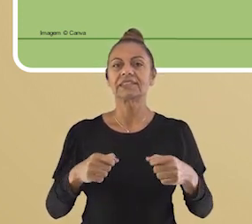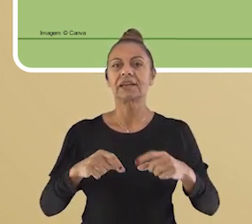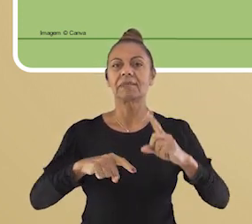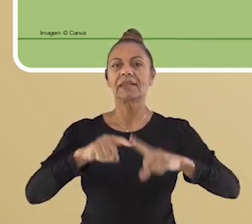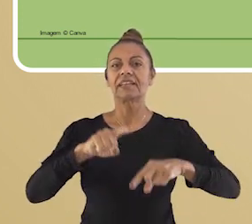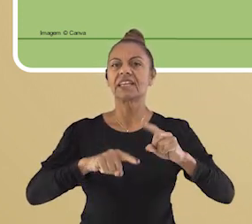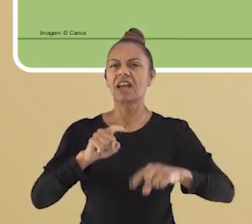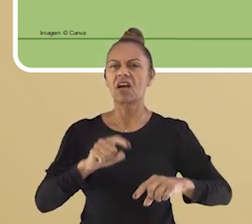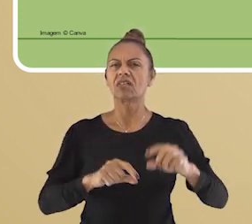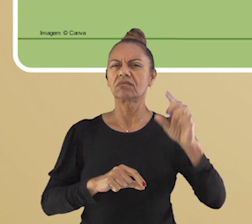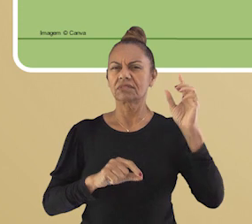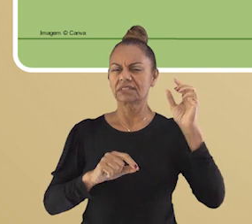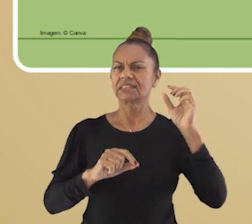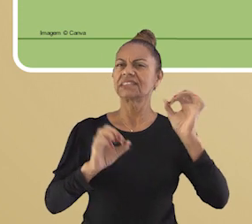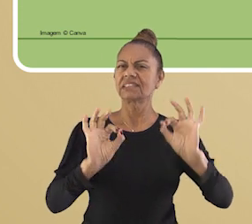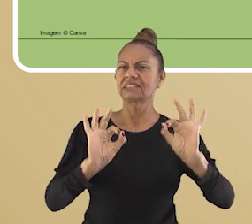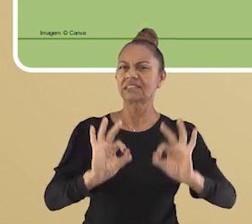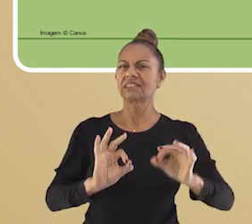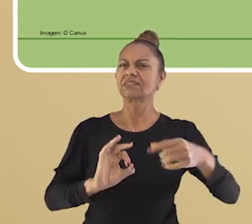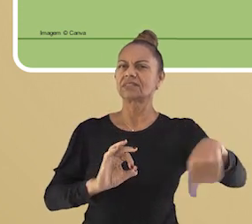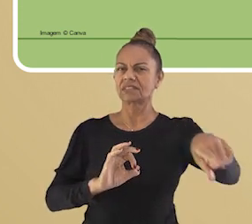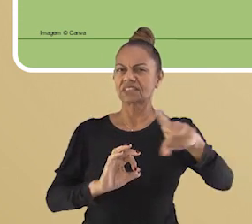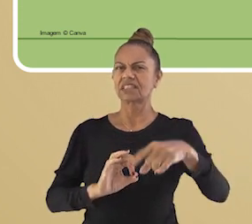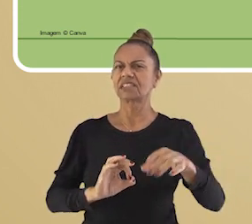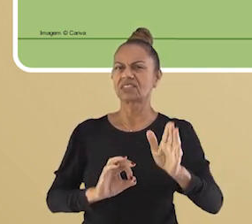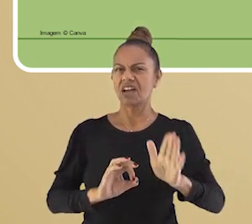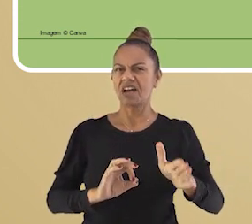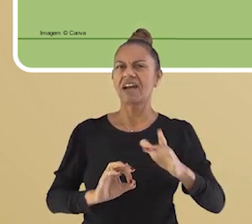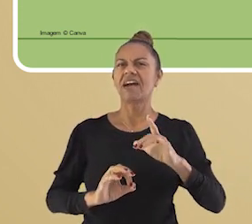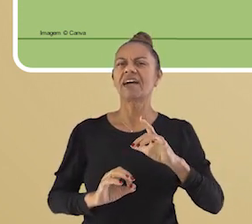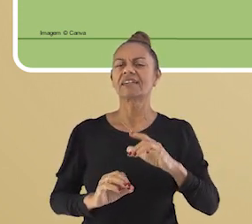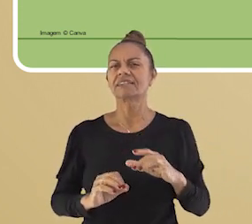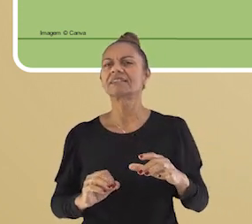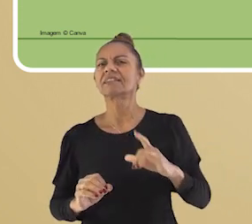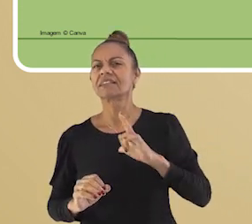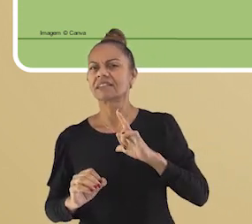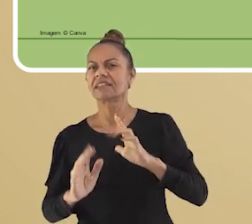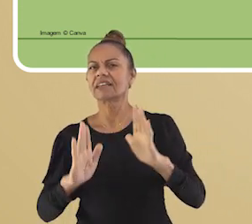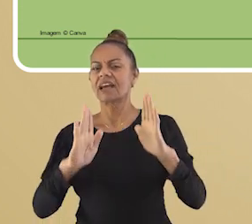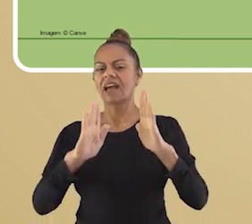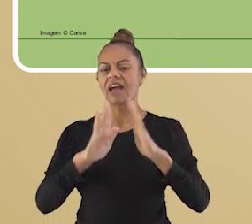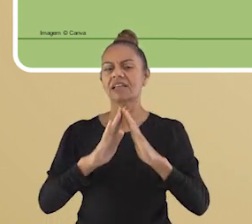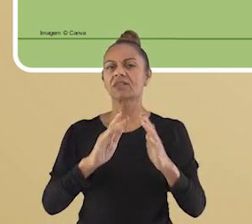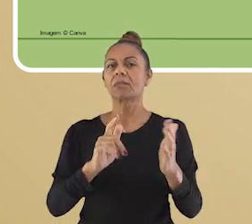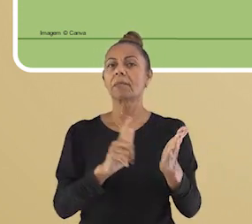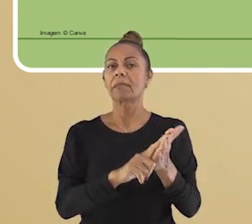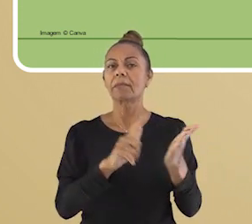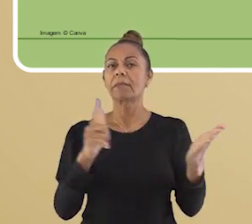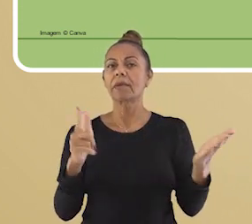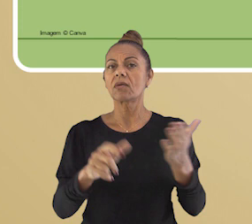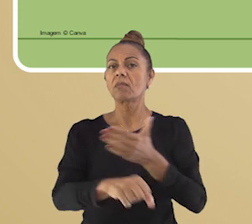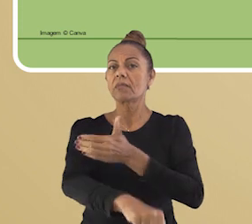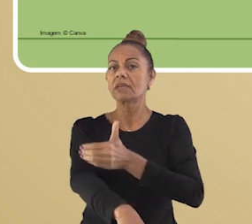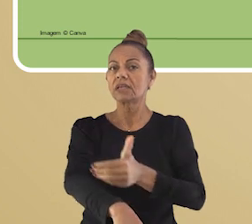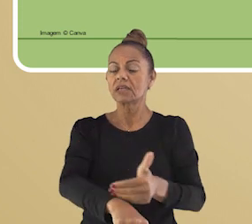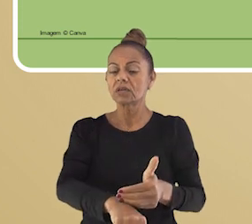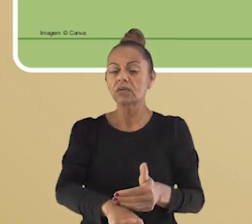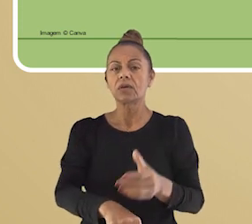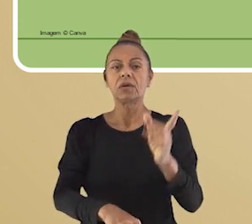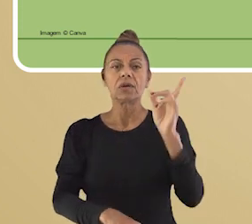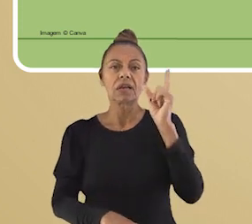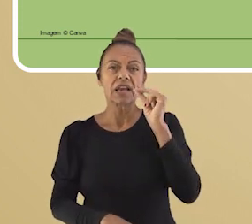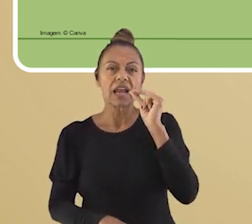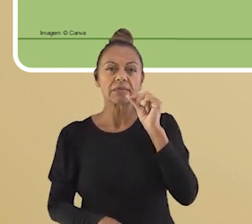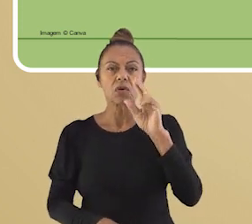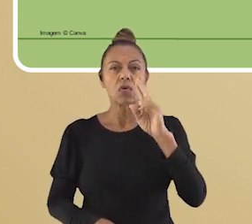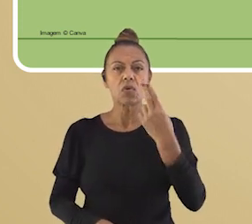de uns materiais bem simples, que eu tenho certeza que vocês devem ter em casa. Só precisa de uma folha de papel, que